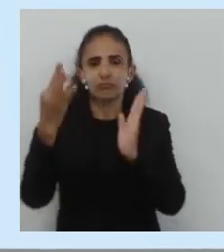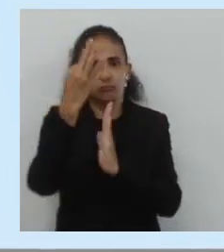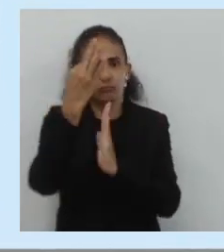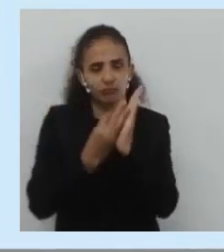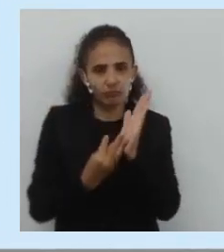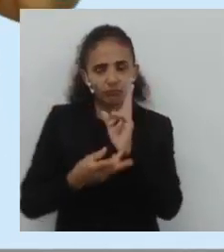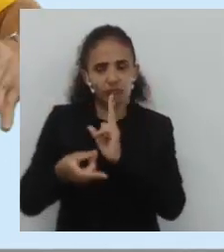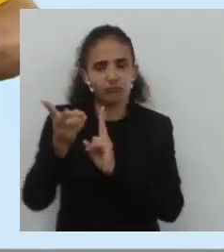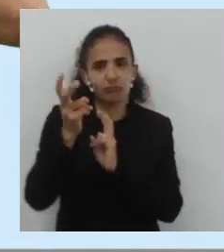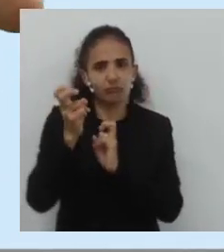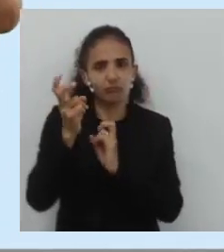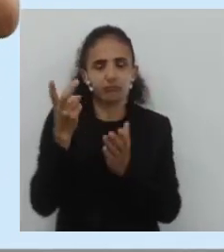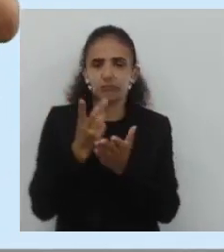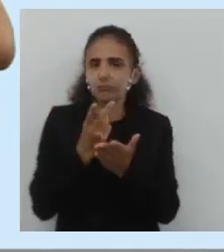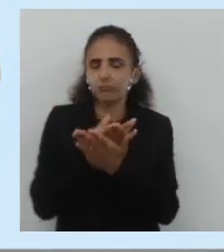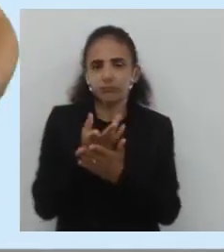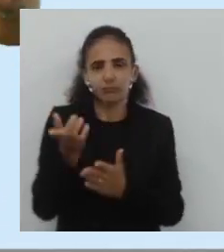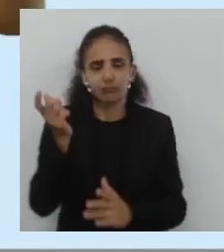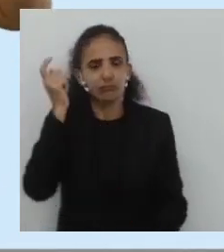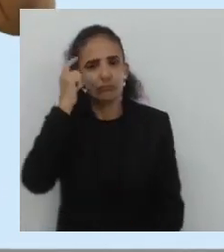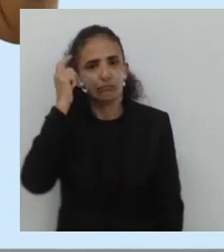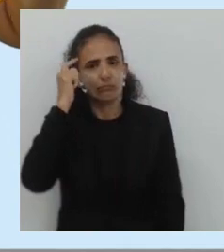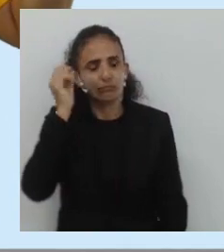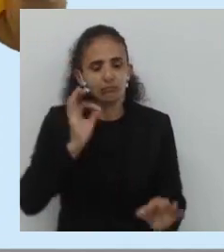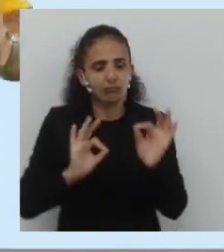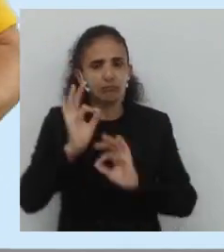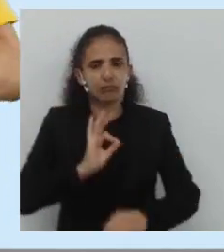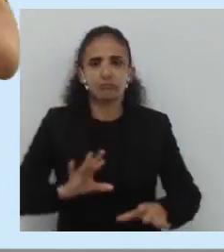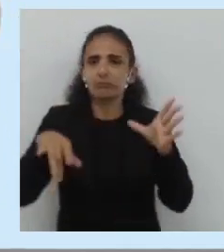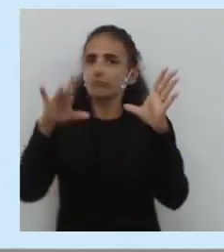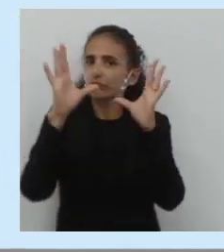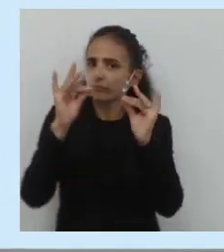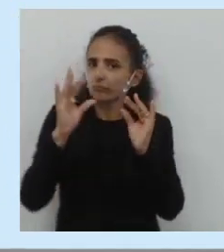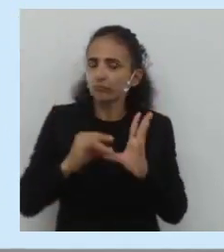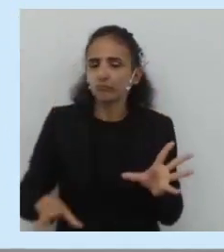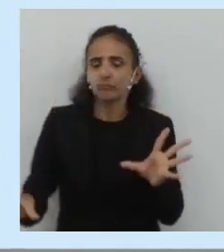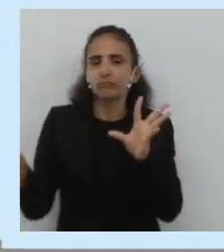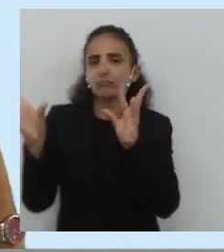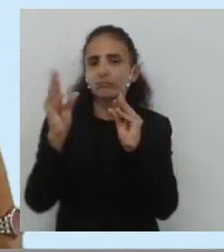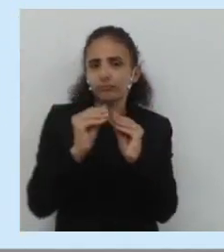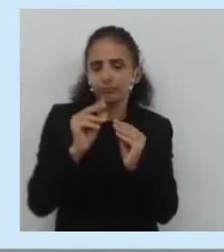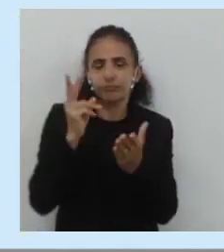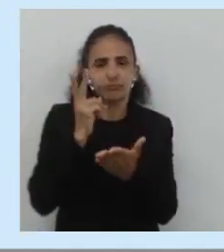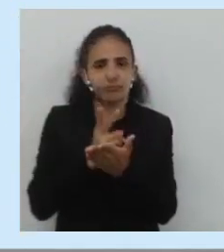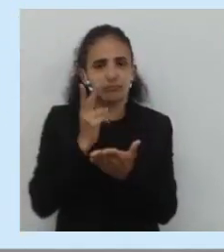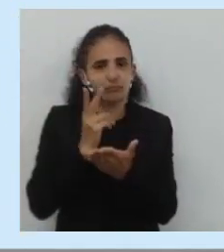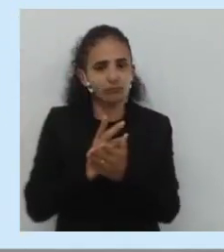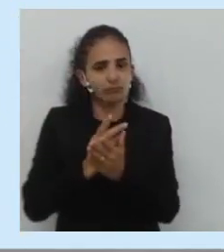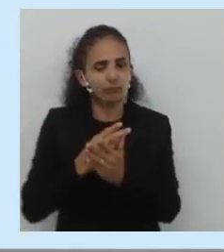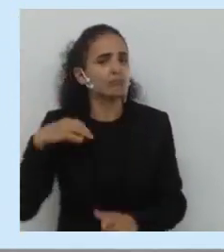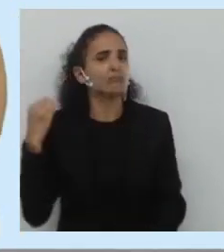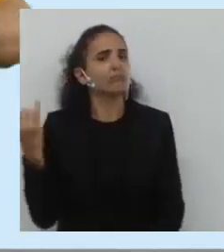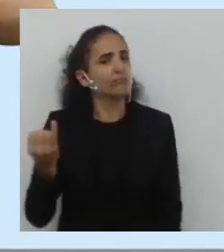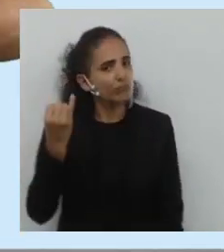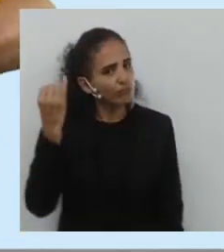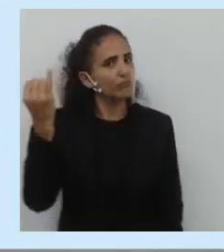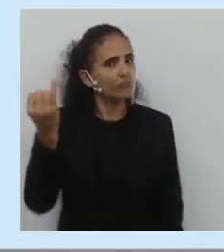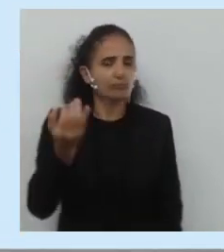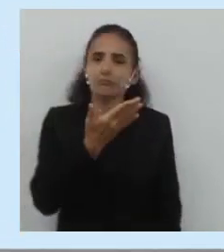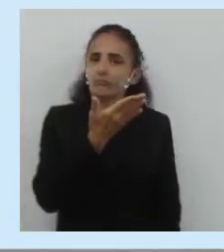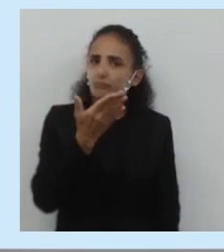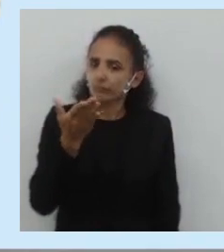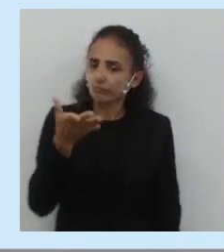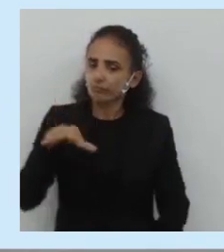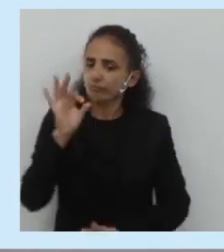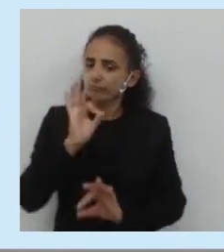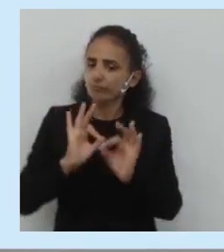texto oral ou escrito. Então, tomada de notas, o resumo, serão pontos, assuntos que iremos discorrer